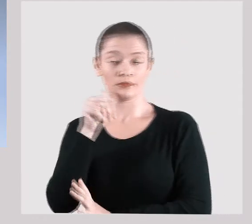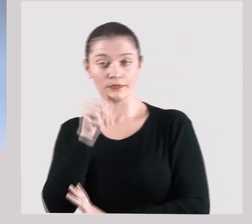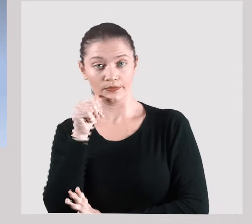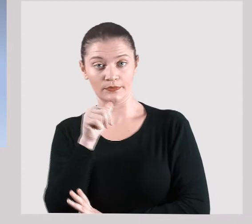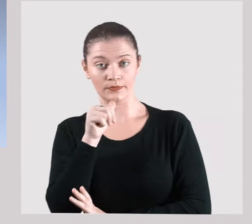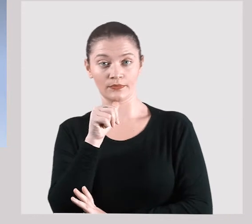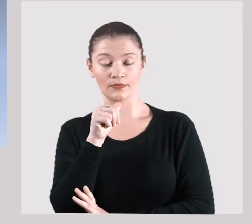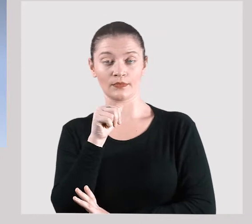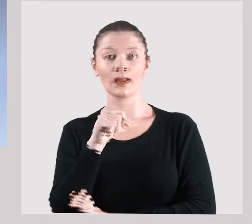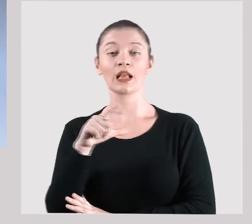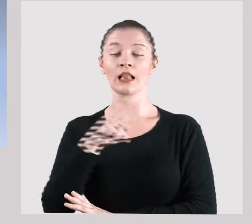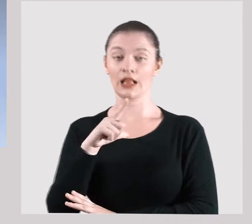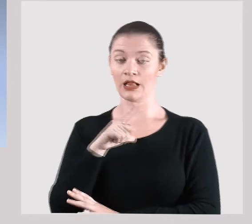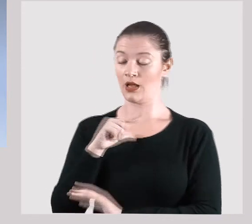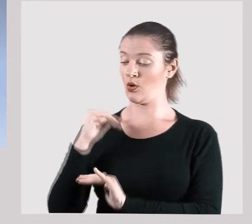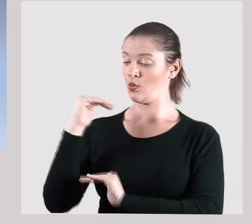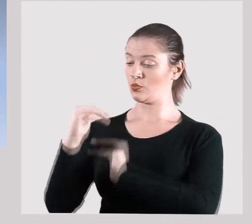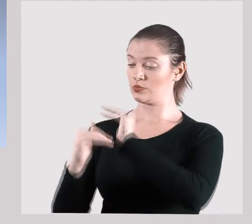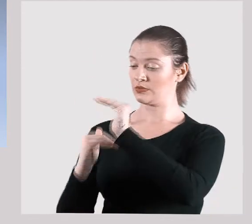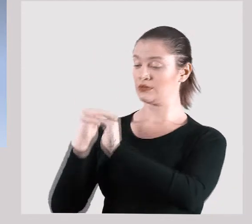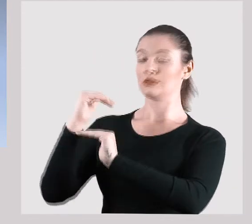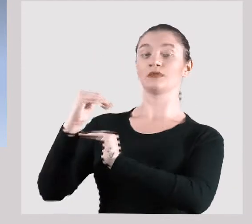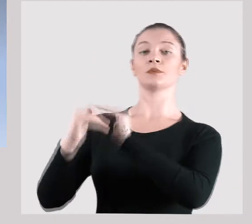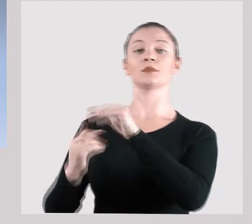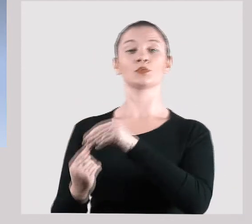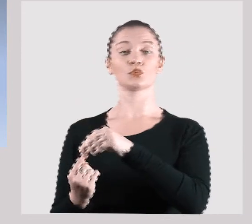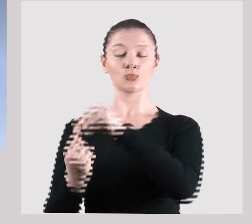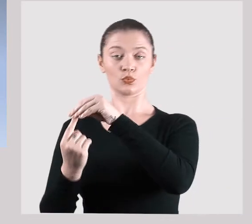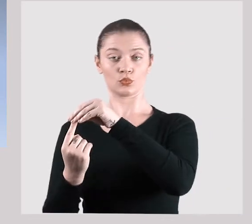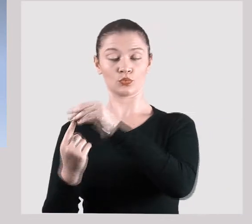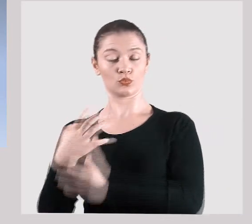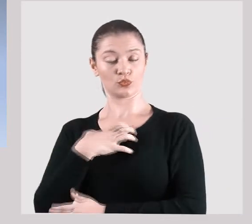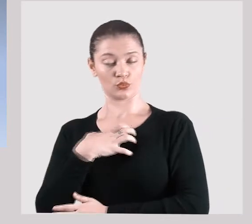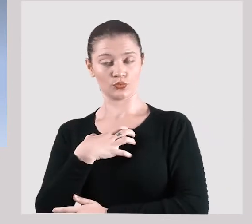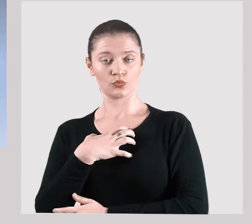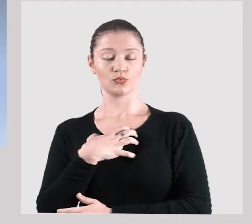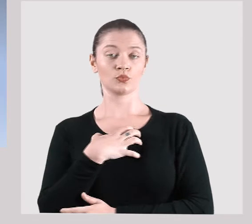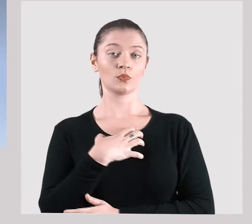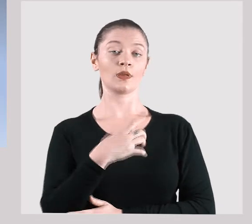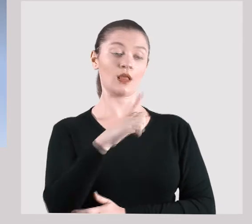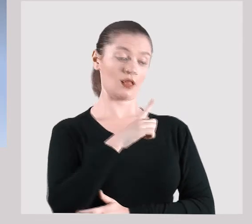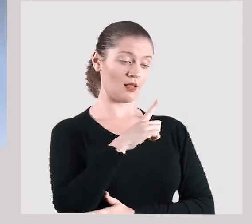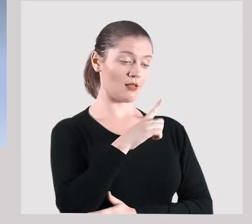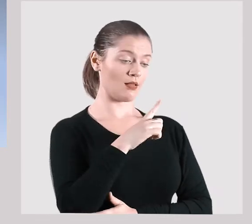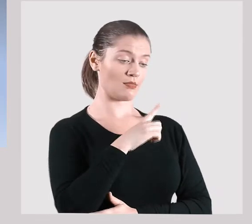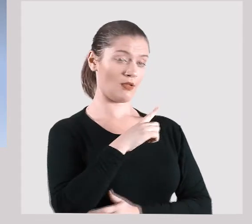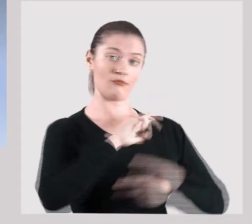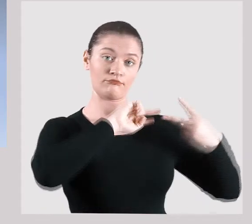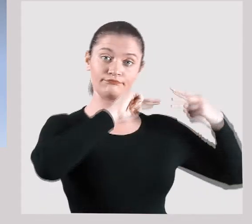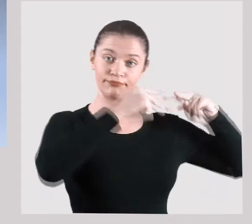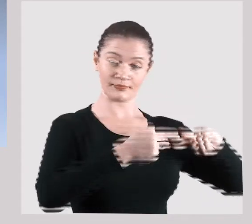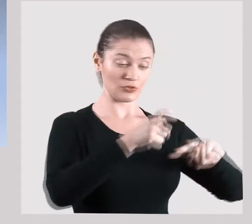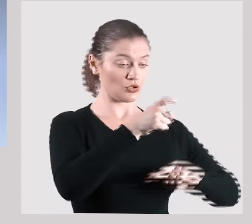tem um desenvolvimento embrionário de um jeito, e nos cromossomas X e Y tem